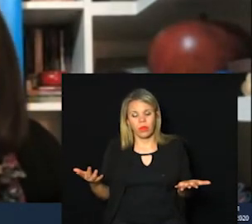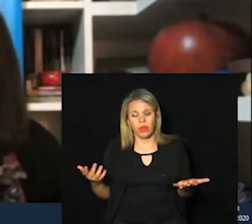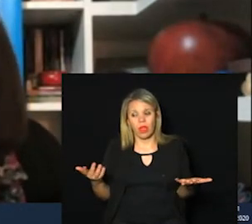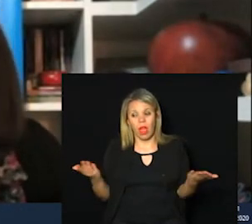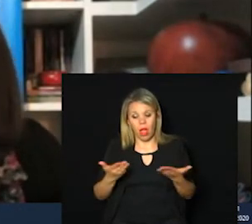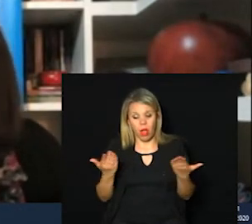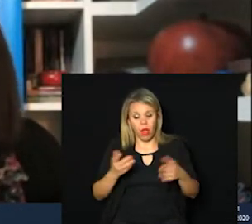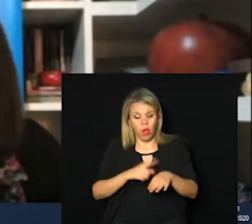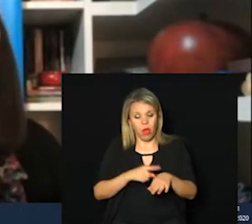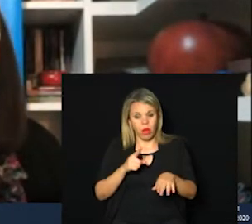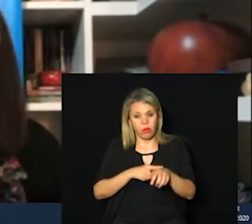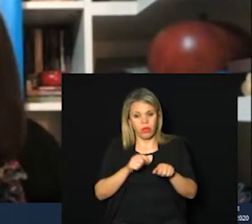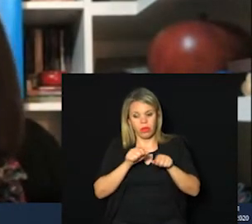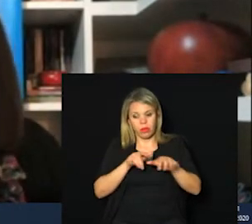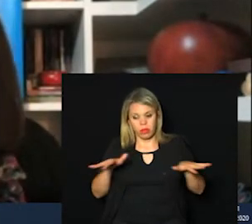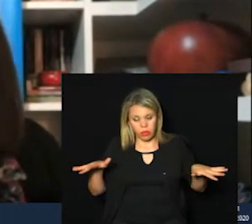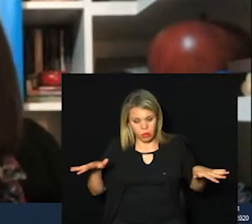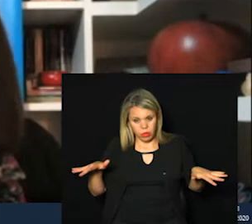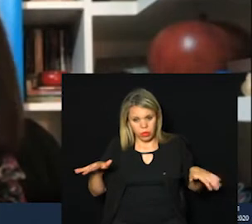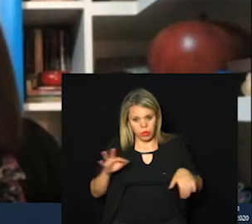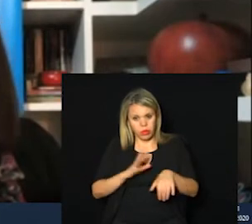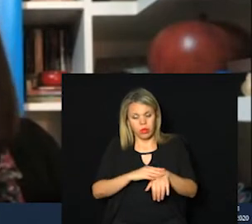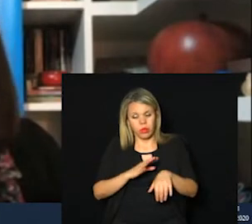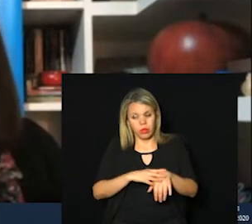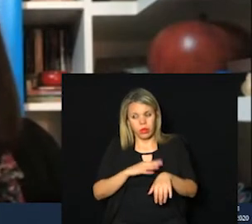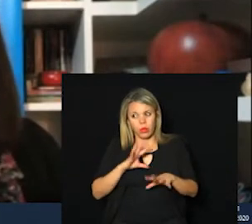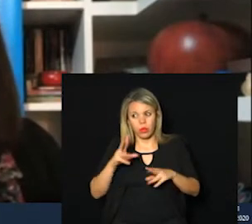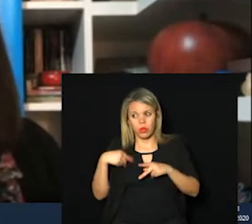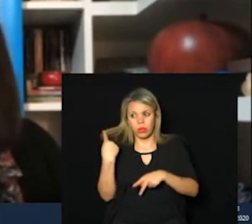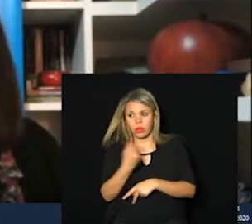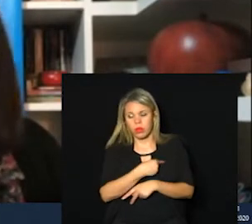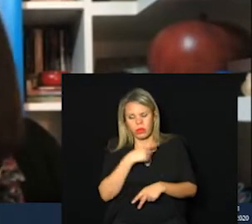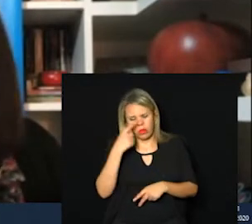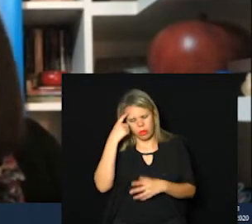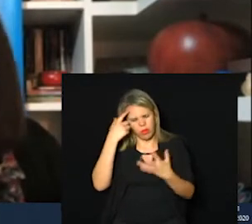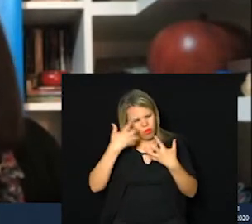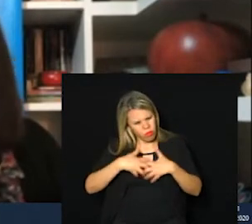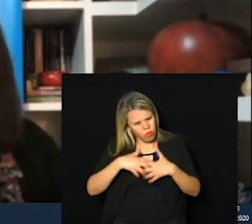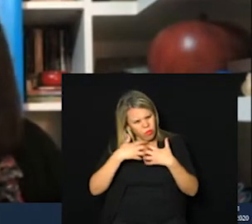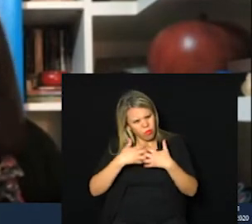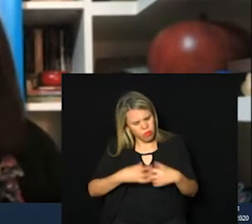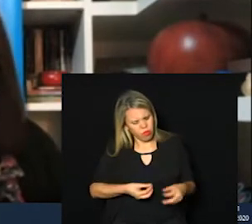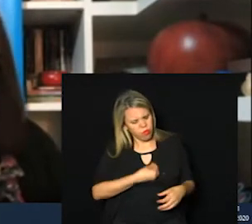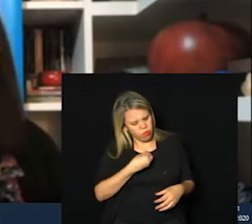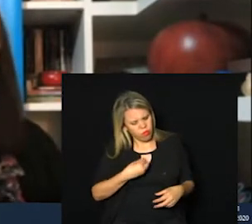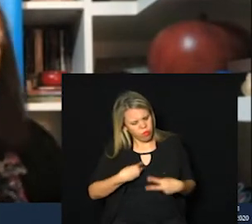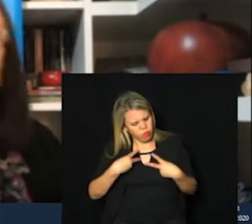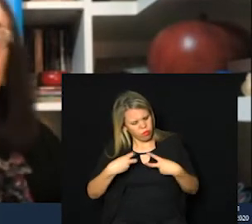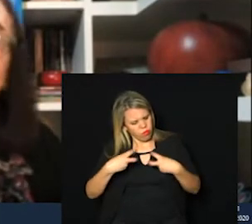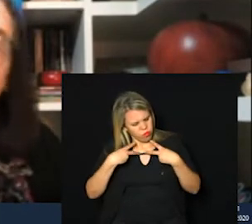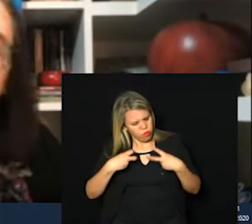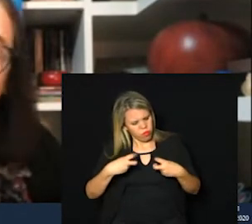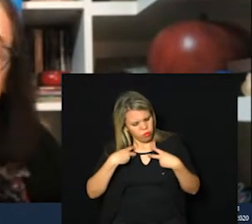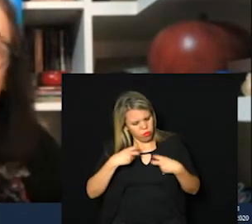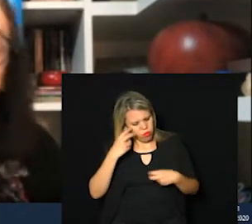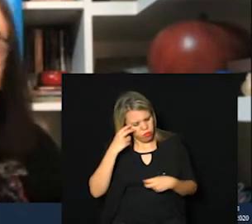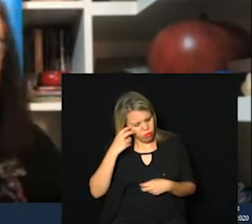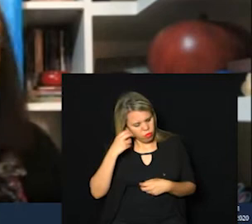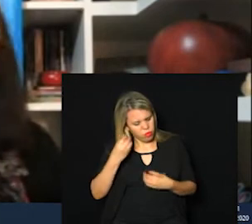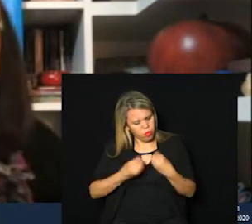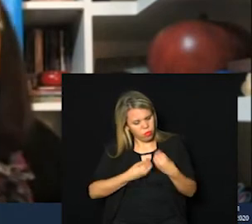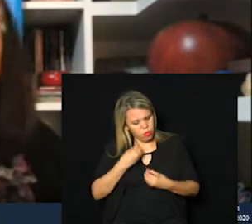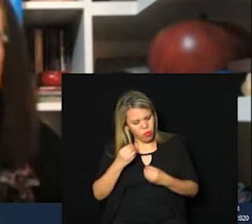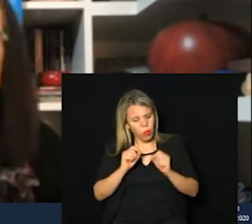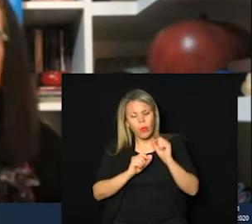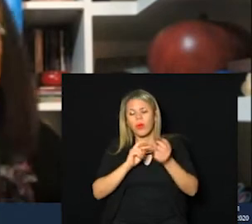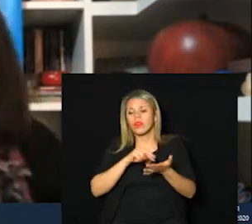pandemia está obrigando todos nós a revermos a nossa vida, a nos debruçarmos sobre o que